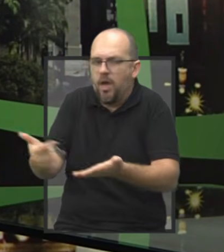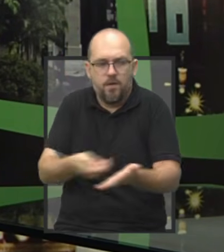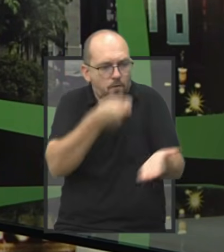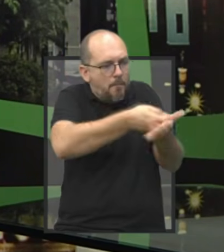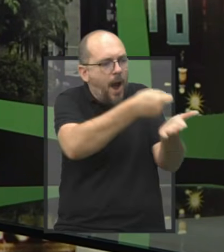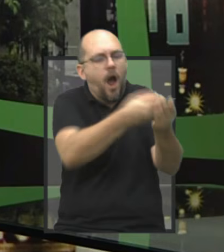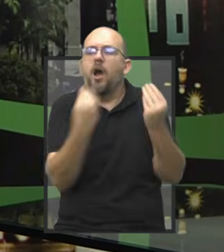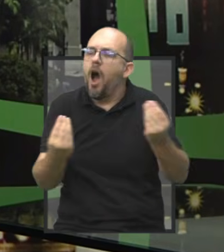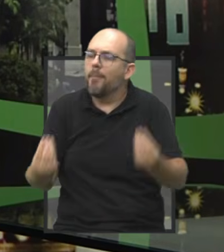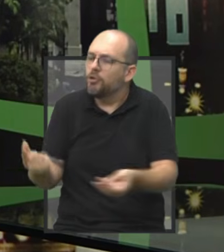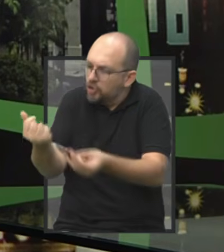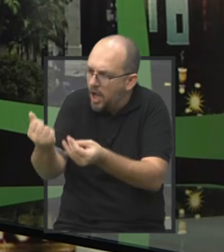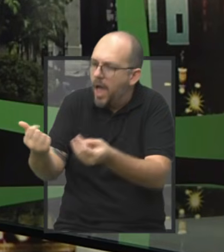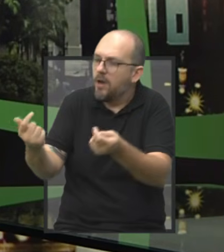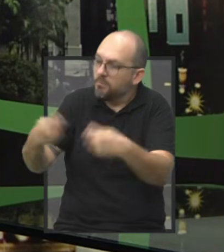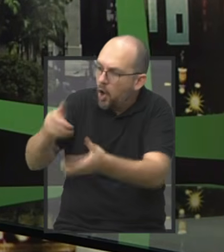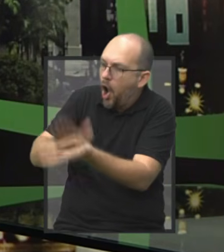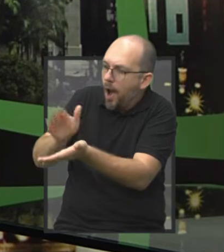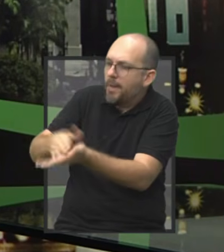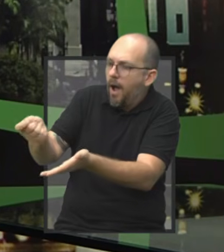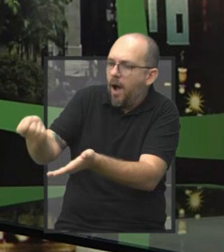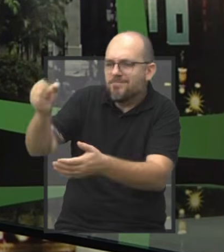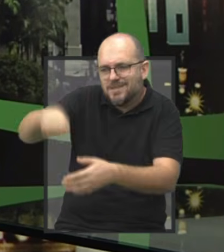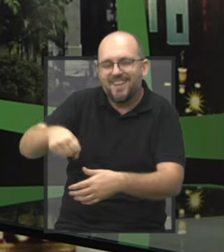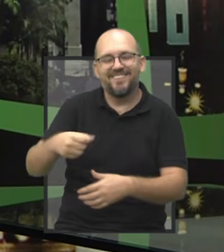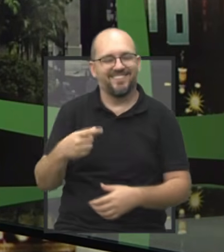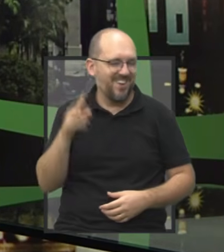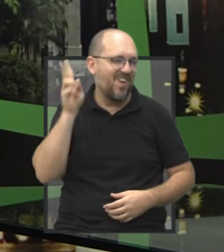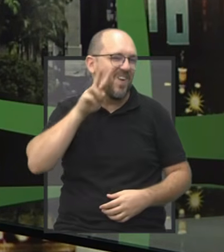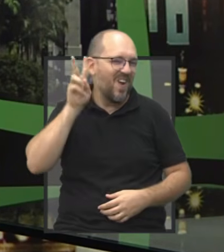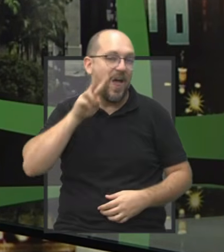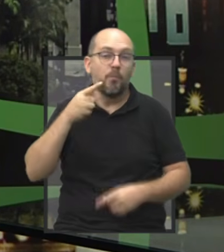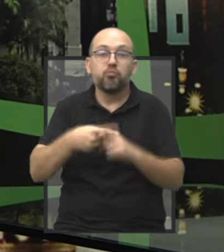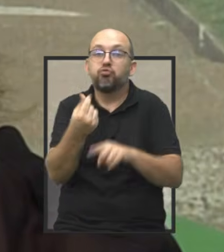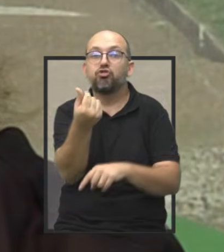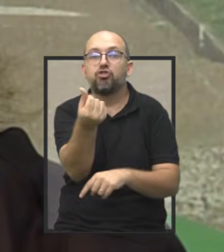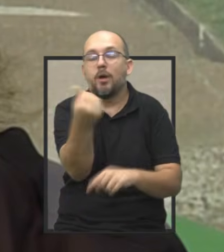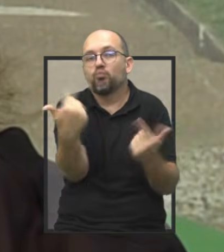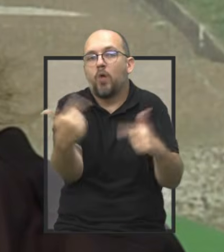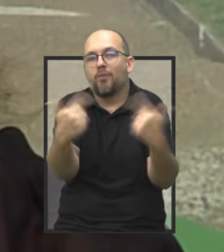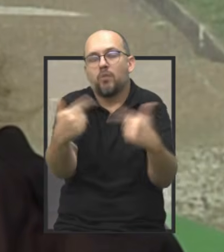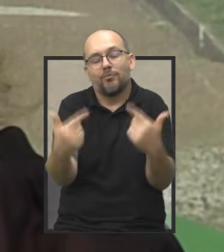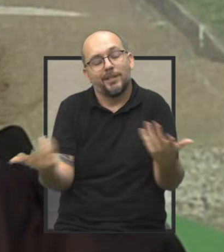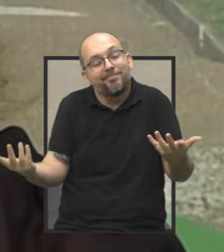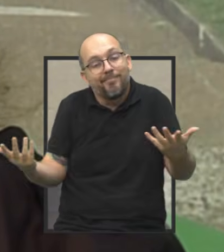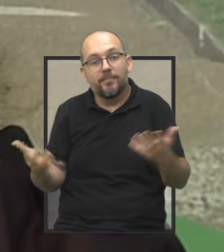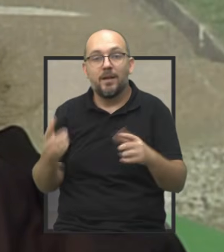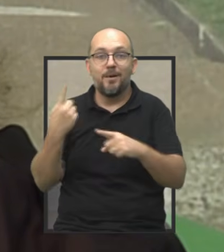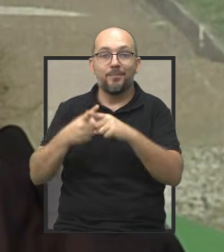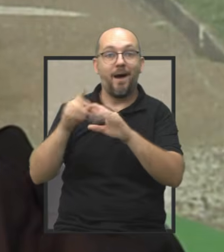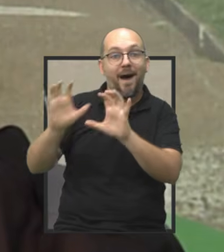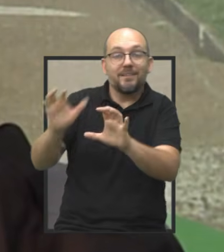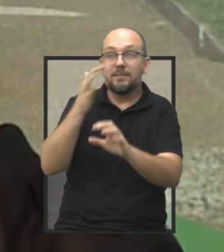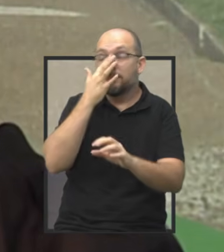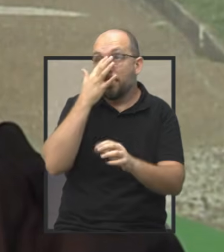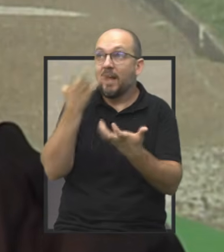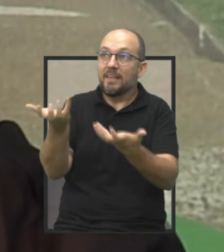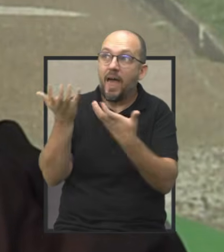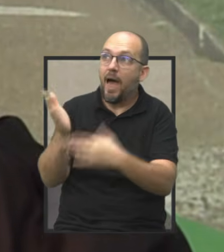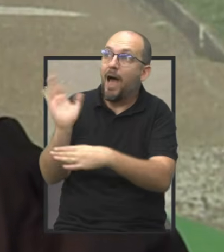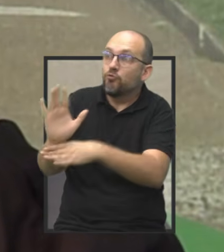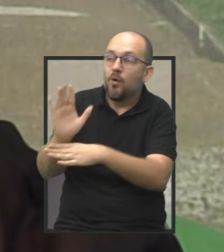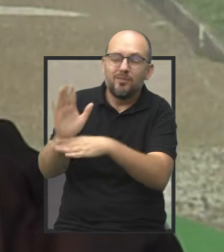dinheiro, né? Essas coisas assim a gente ouvia bastante, porque nunca tinha dinheiro. Mas é porque ele